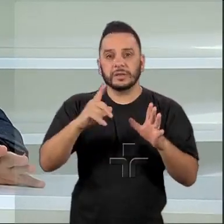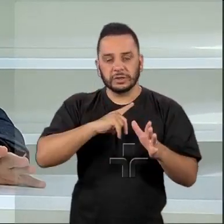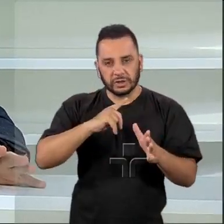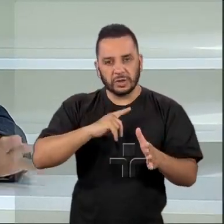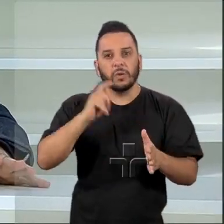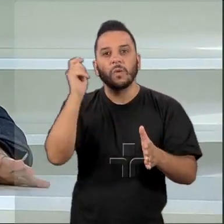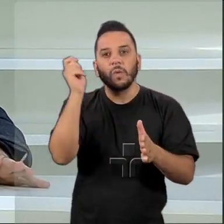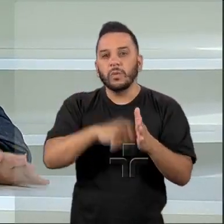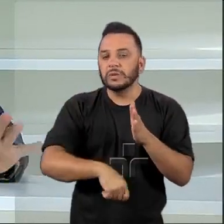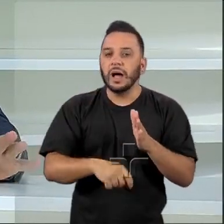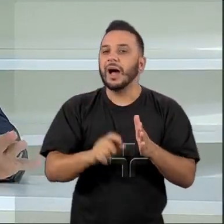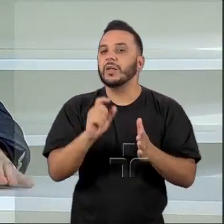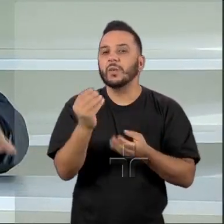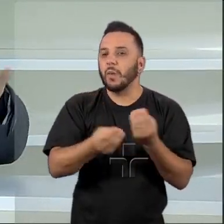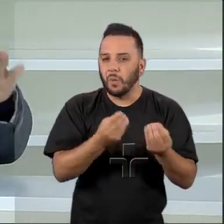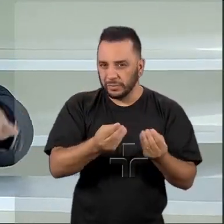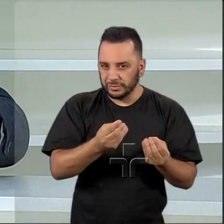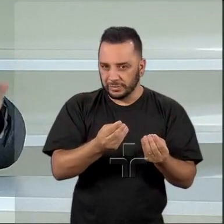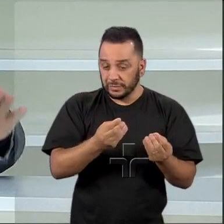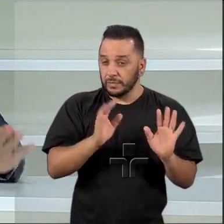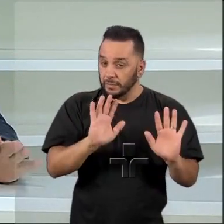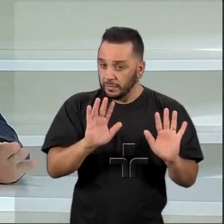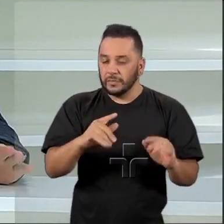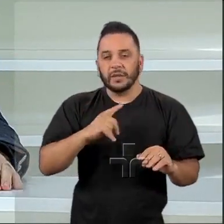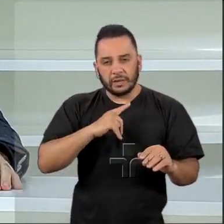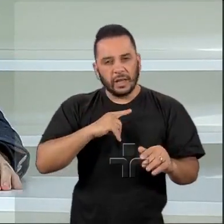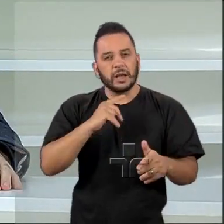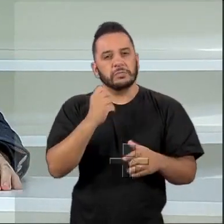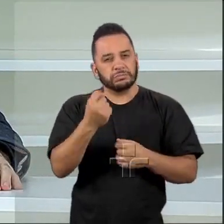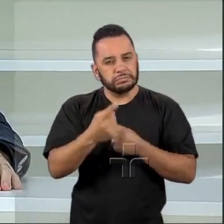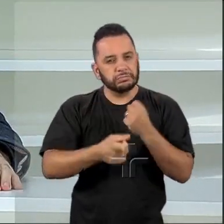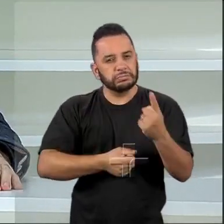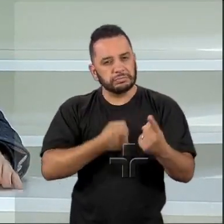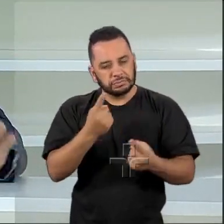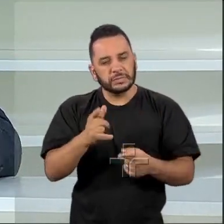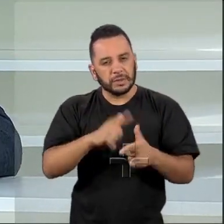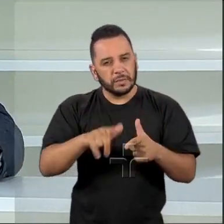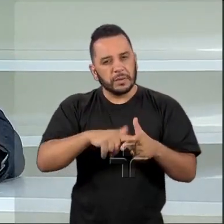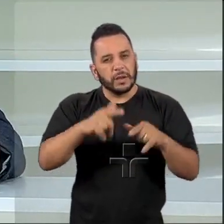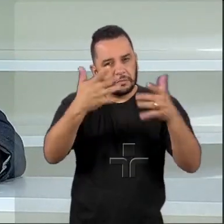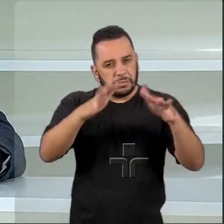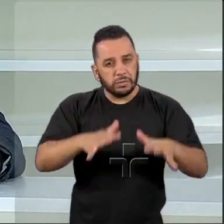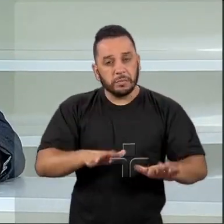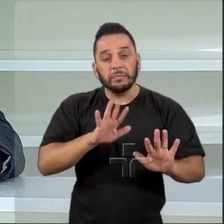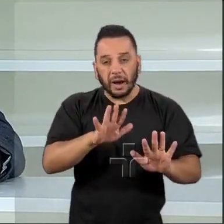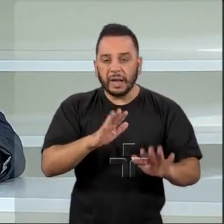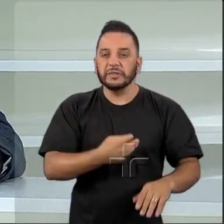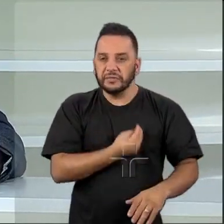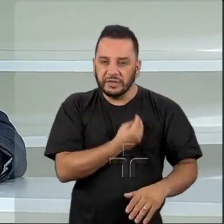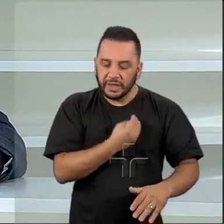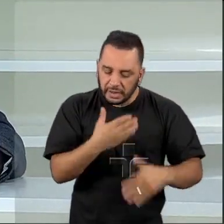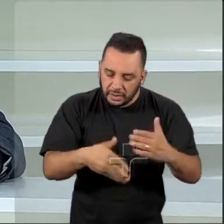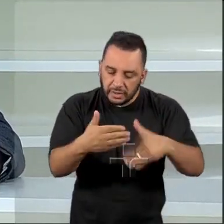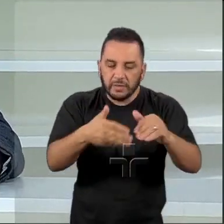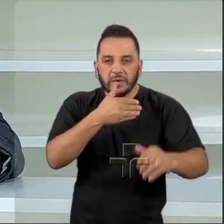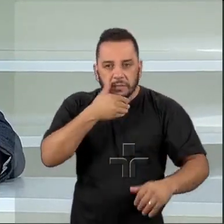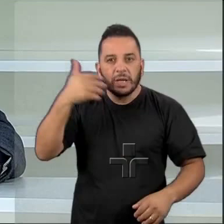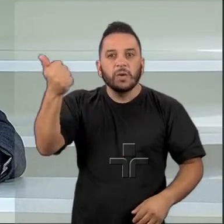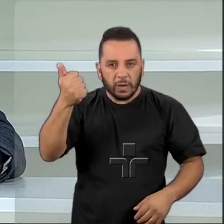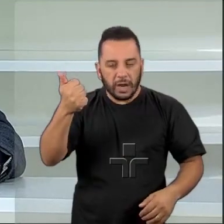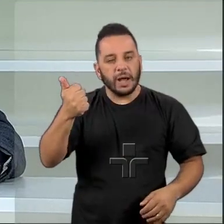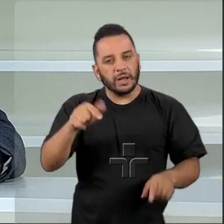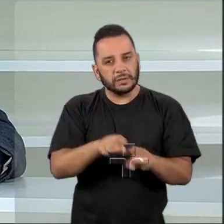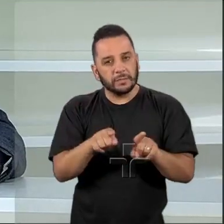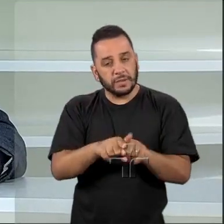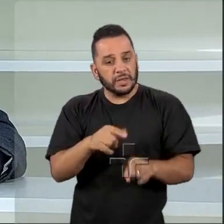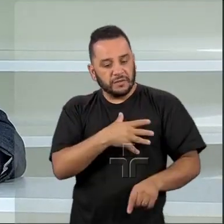o eleitor que era, olha, a gente vai ter crise de vez em quando, mas no longo prazo a tua vida vai melhorar, do teu filho vai ser melhor